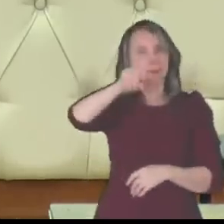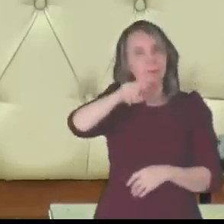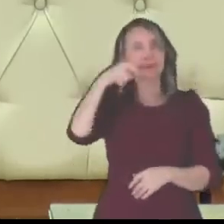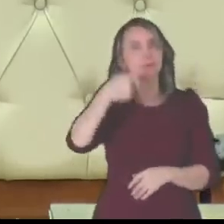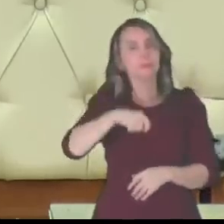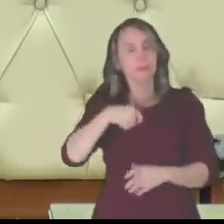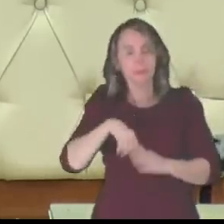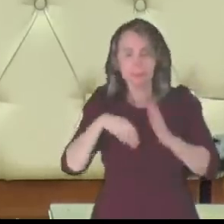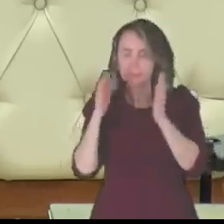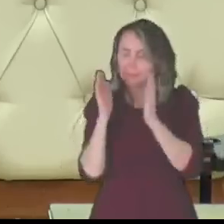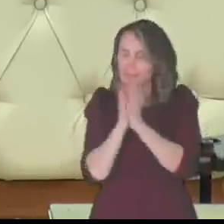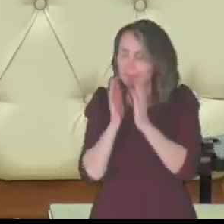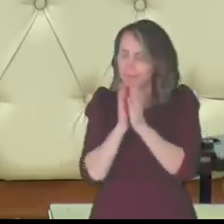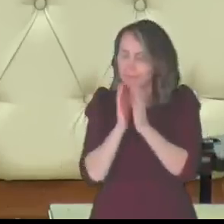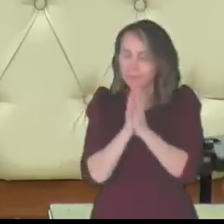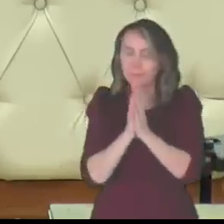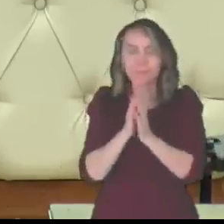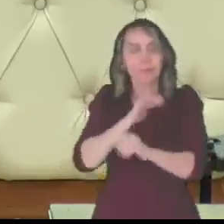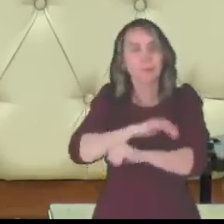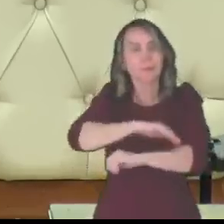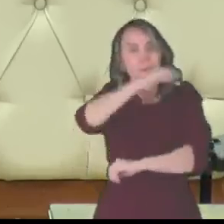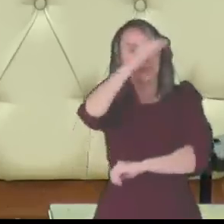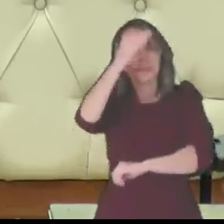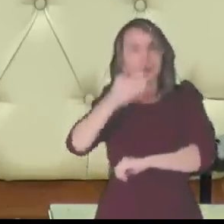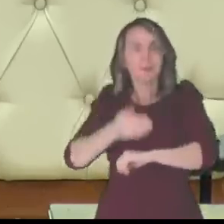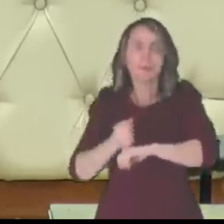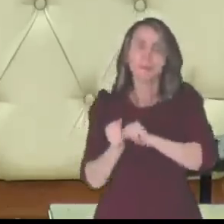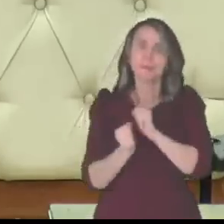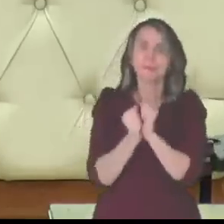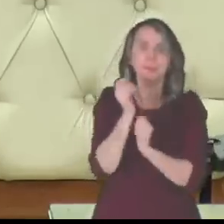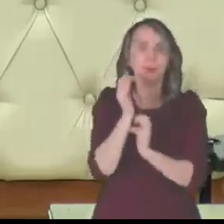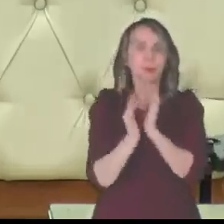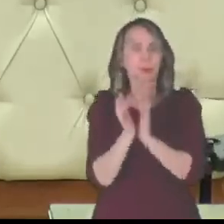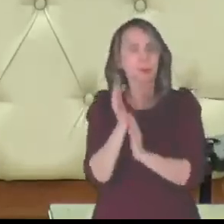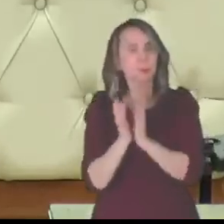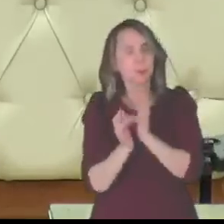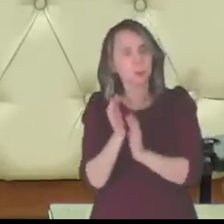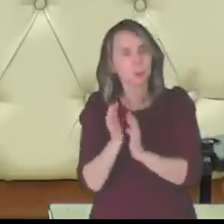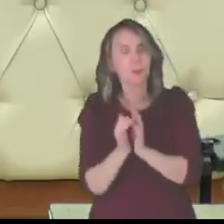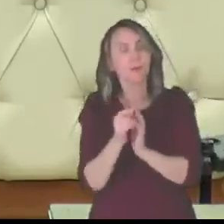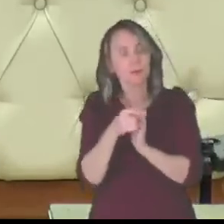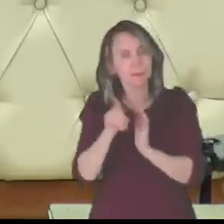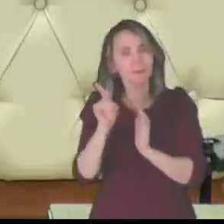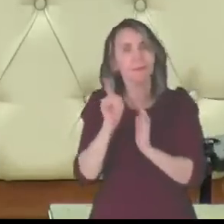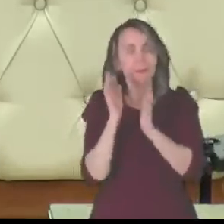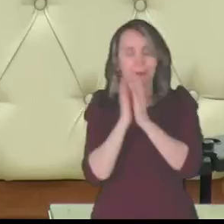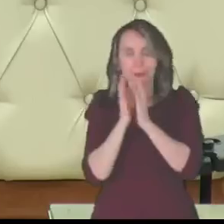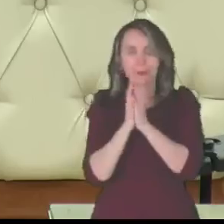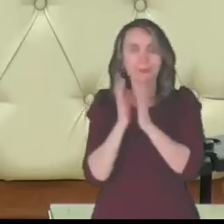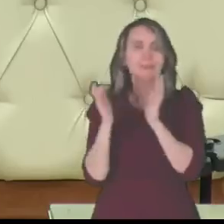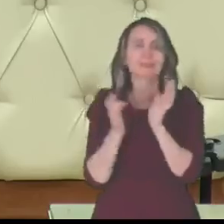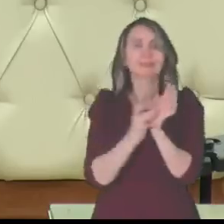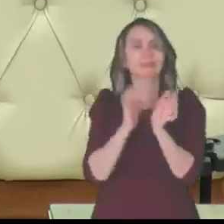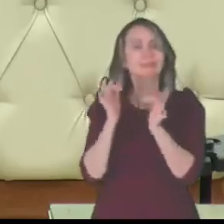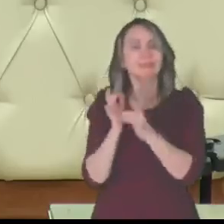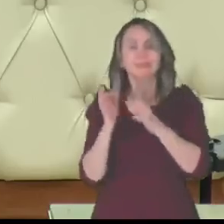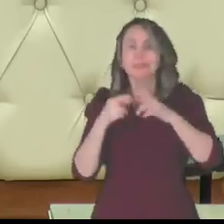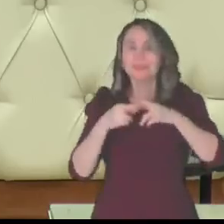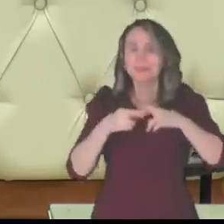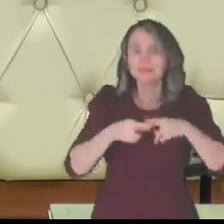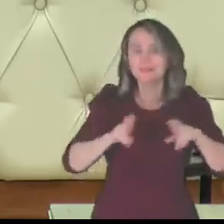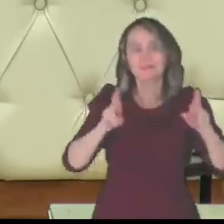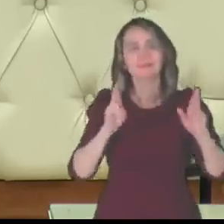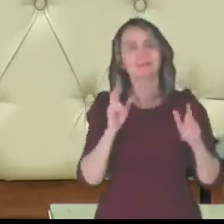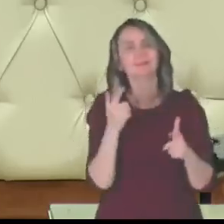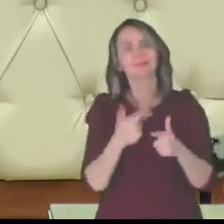vá para o monte dos vá para o otário do incenso que Jesus resolve o problema